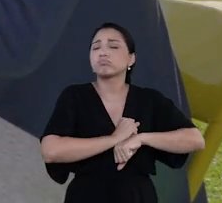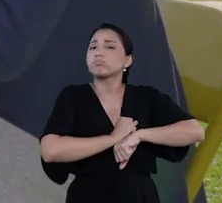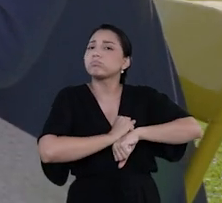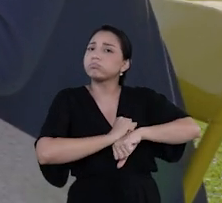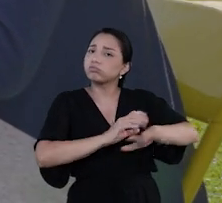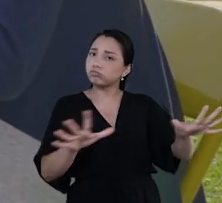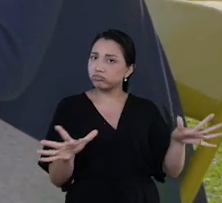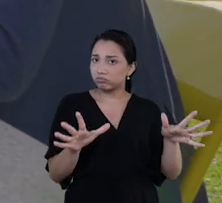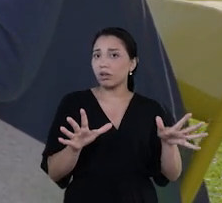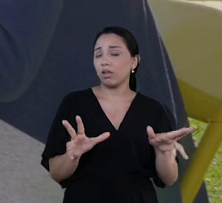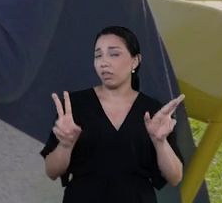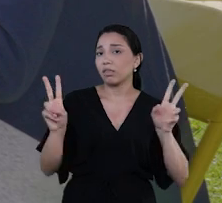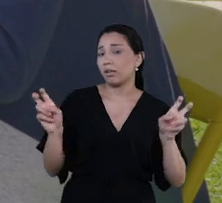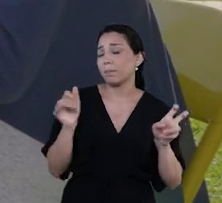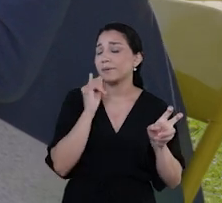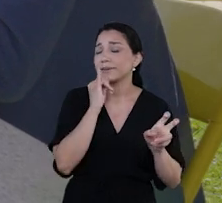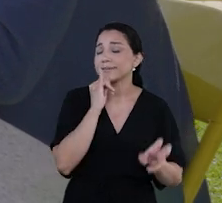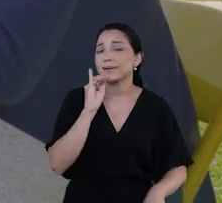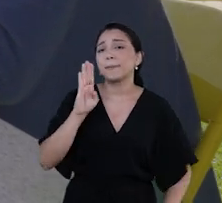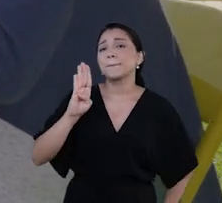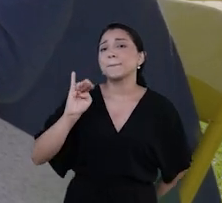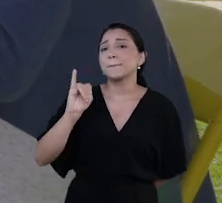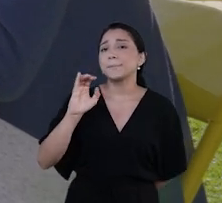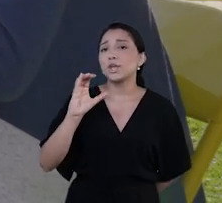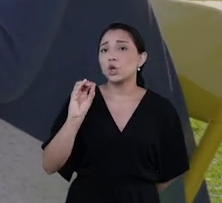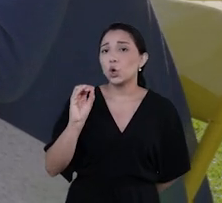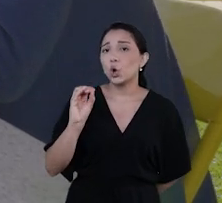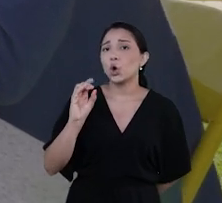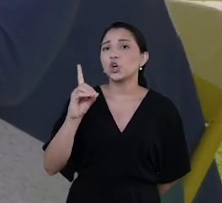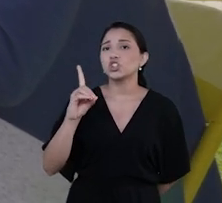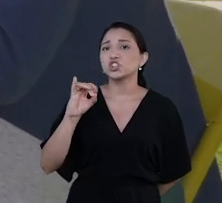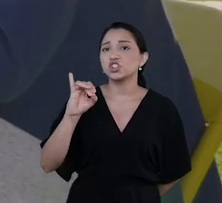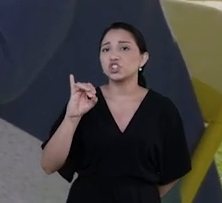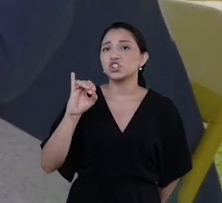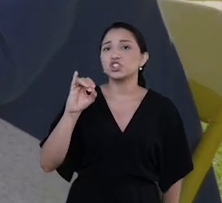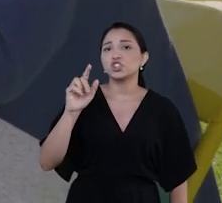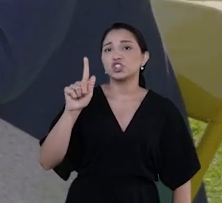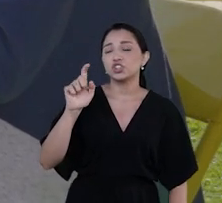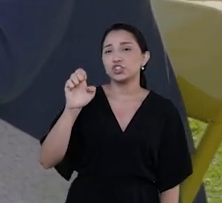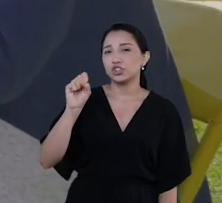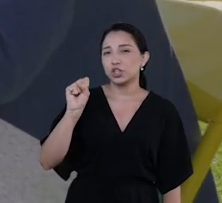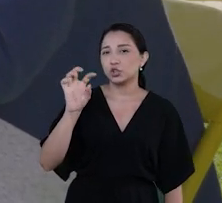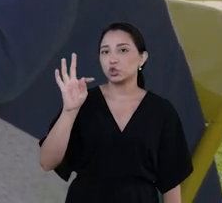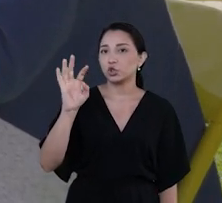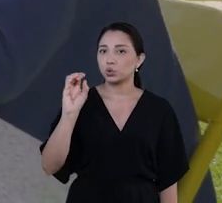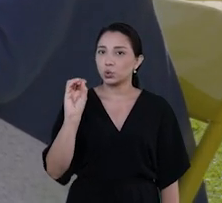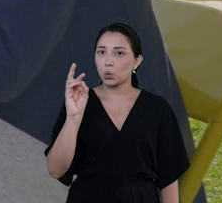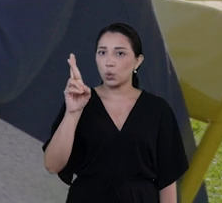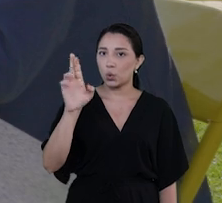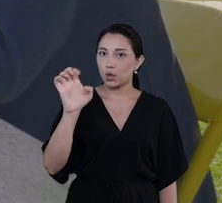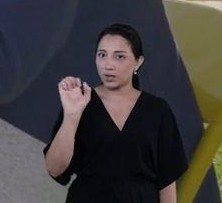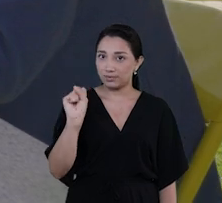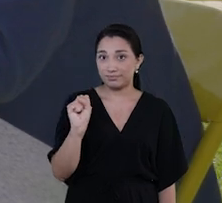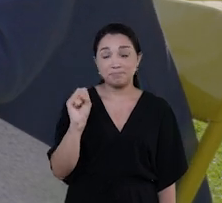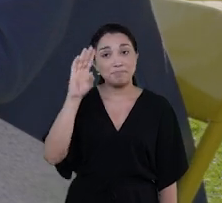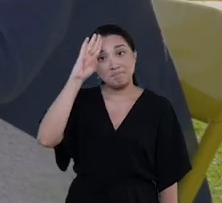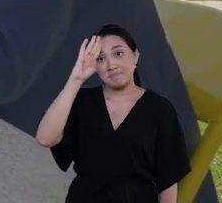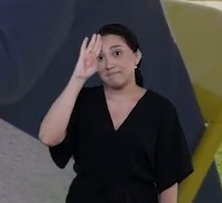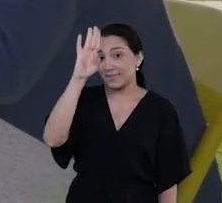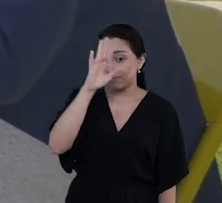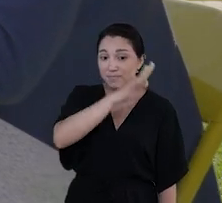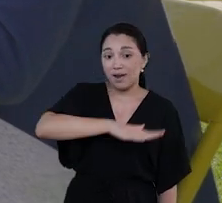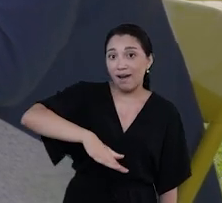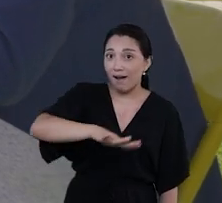como biodigestores por exemplo né em principalmente populações ribeirinhas populações que estão